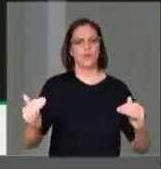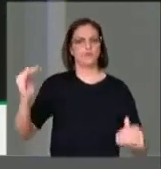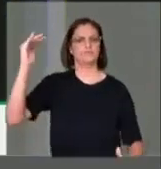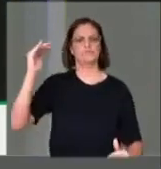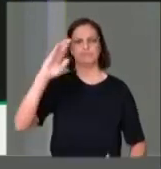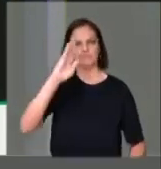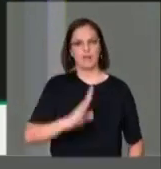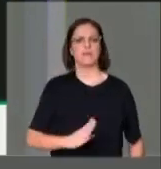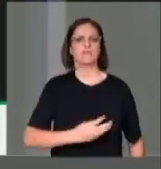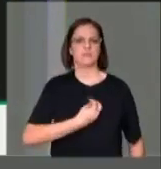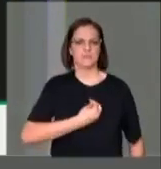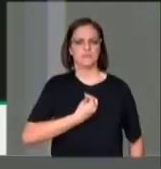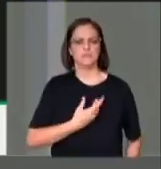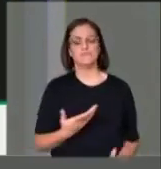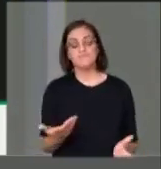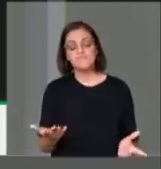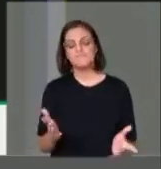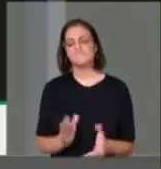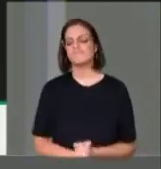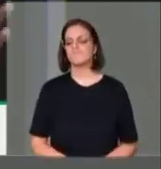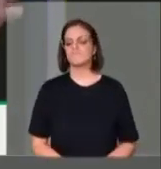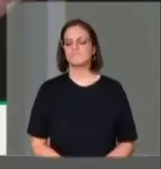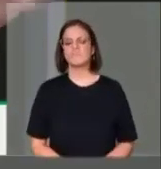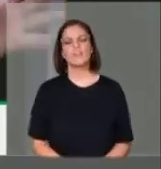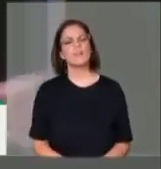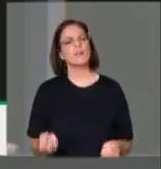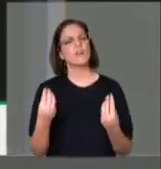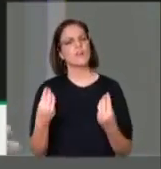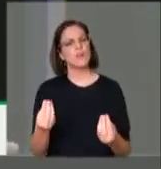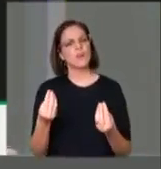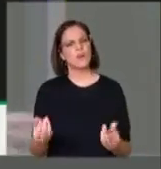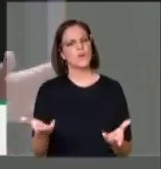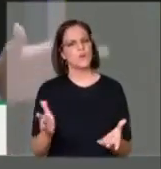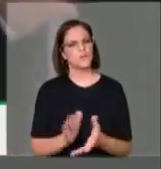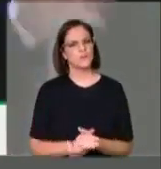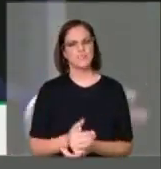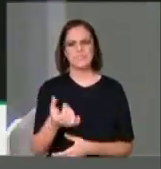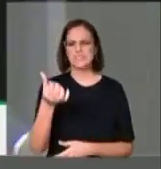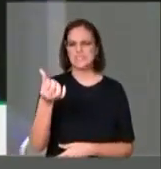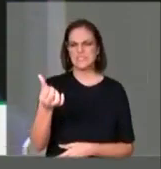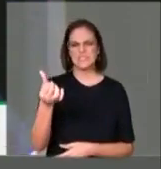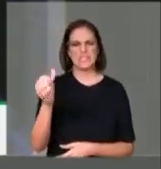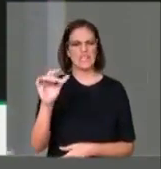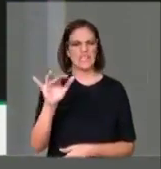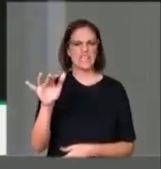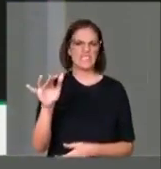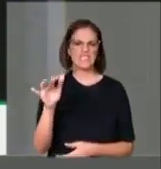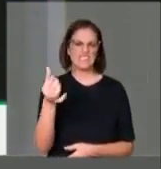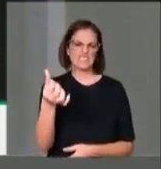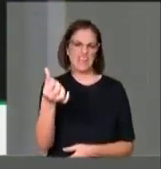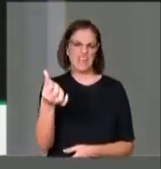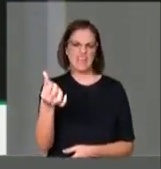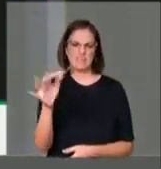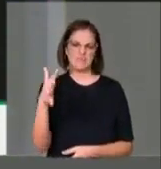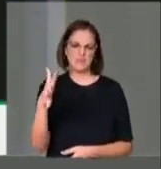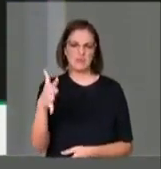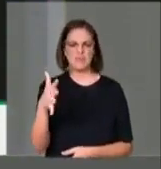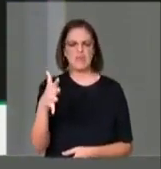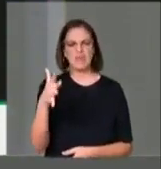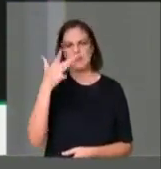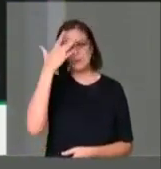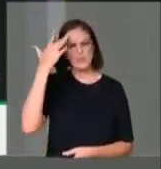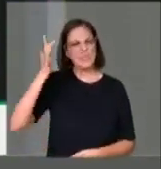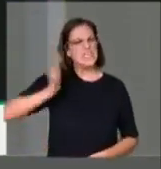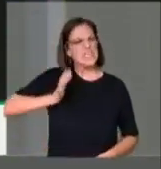É inadmissível que pouco mais de meia dúzia de super ricos no Brasil possam ter